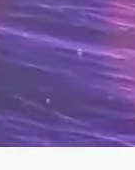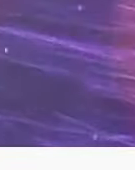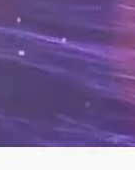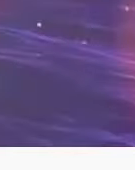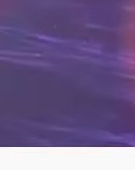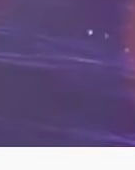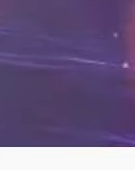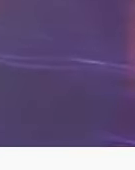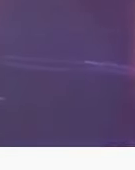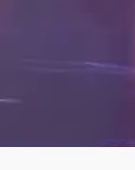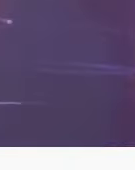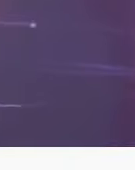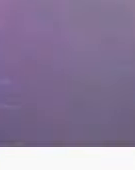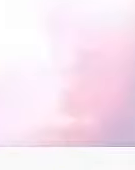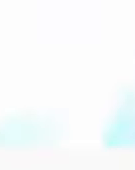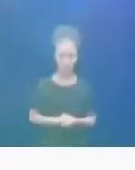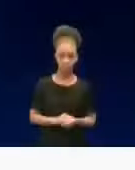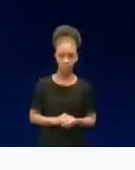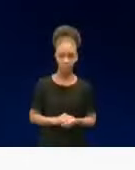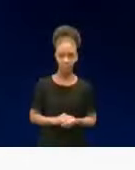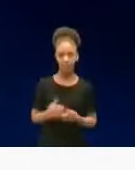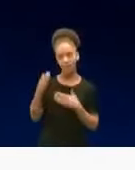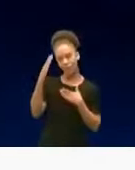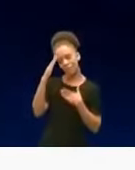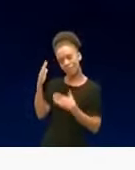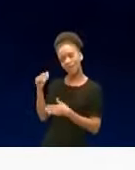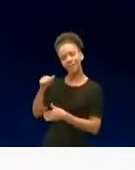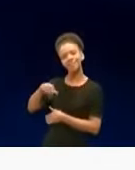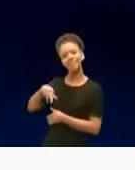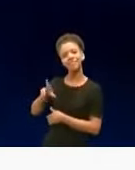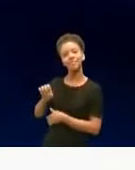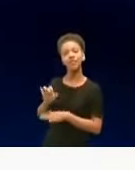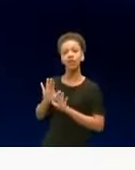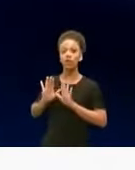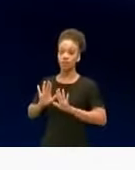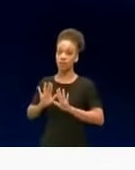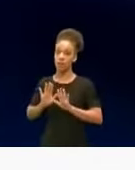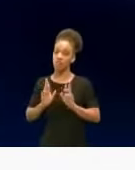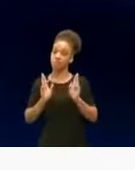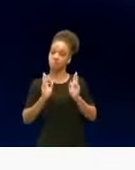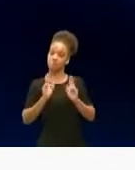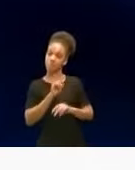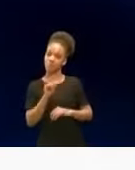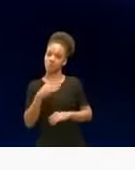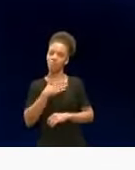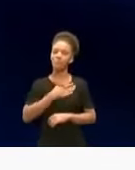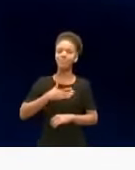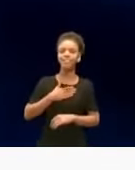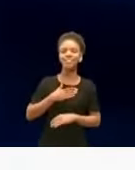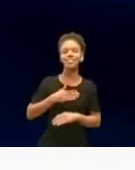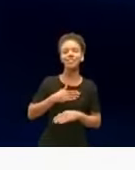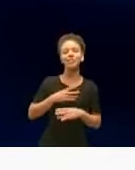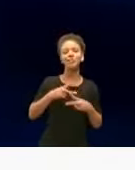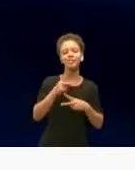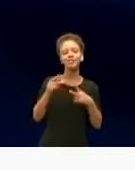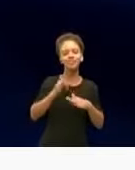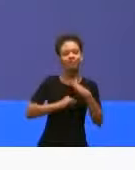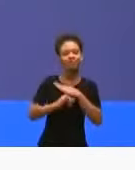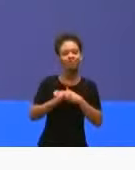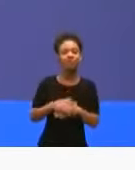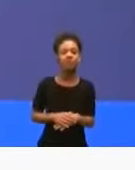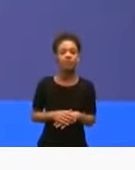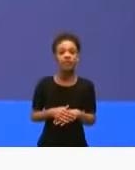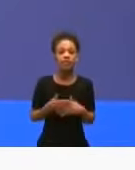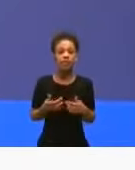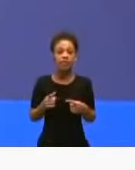Tem mais gente aqui na live do que na live deles. Muito obrigada, André. E ó, eu espero que vocês estejam curtindo o Via Investor Day. E